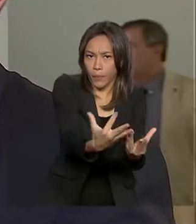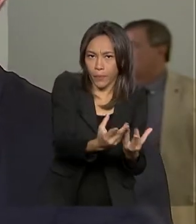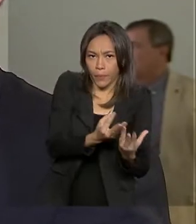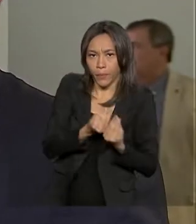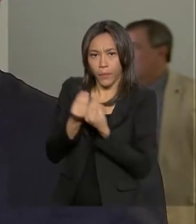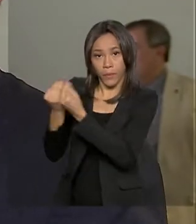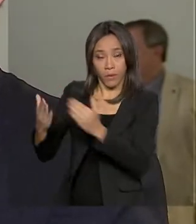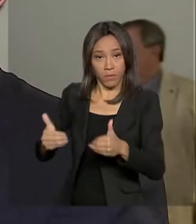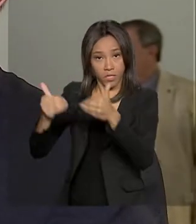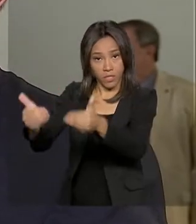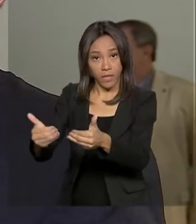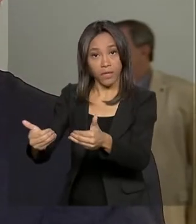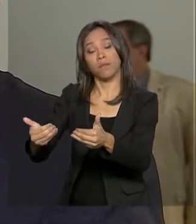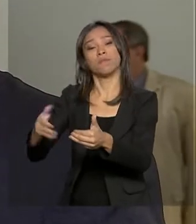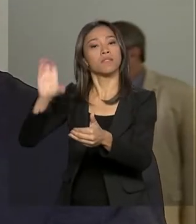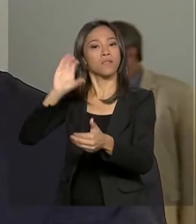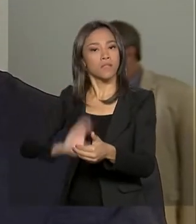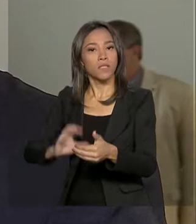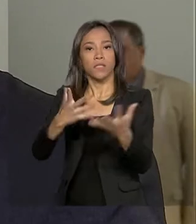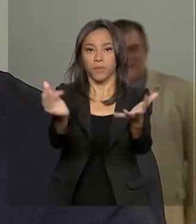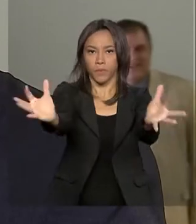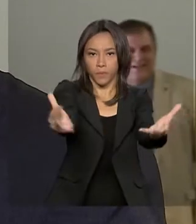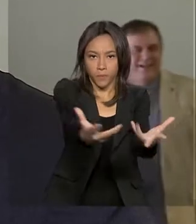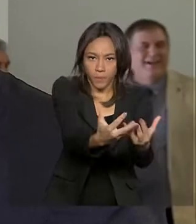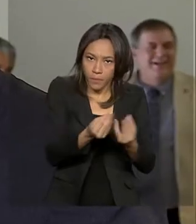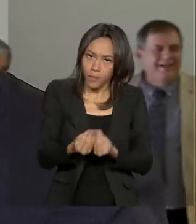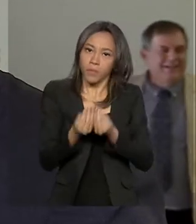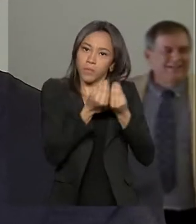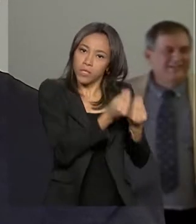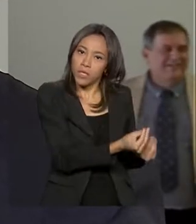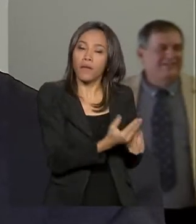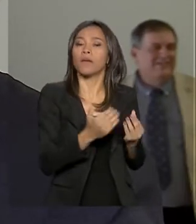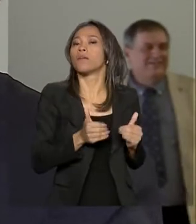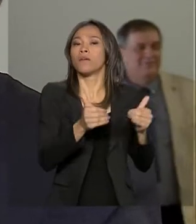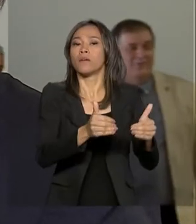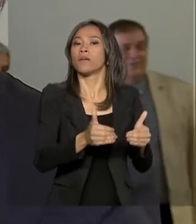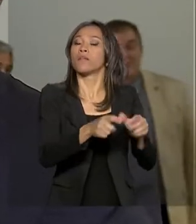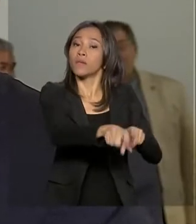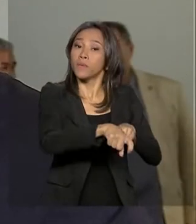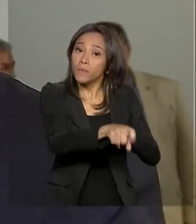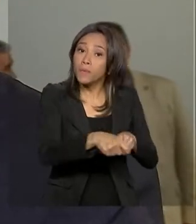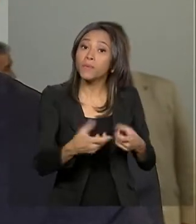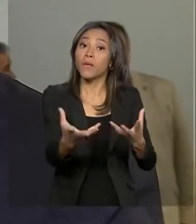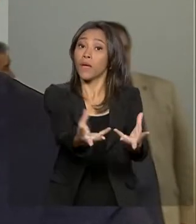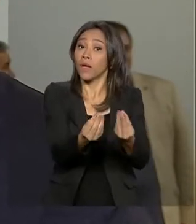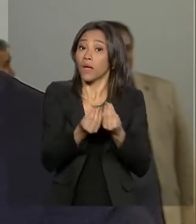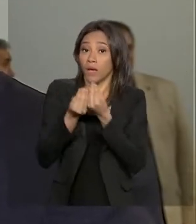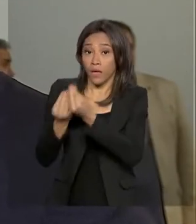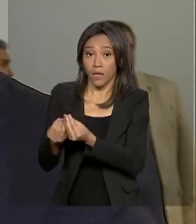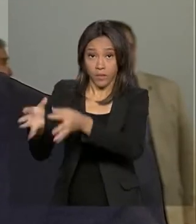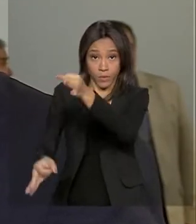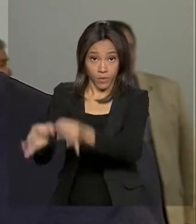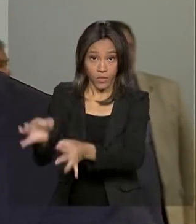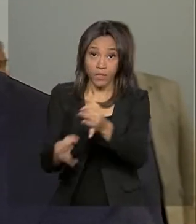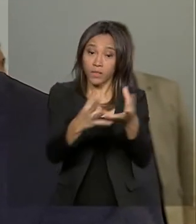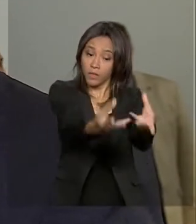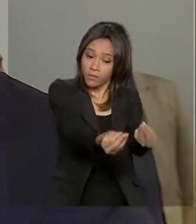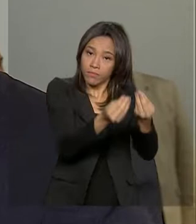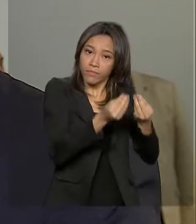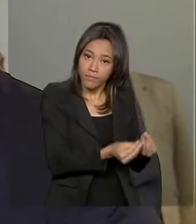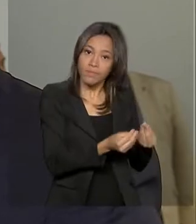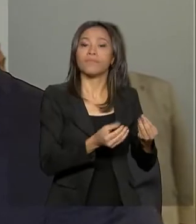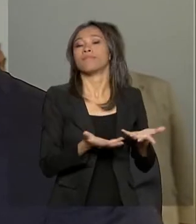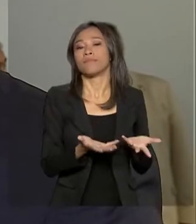o Ministério da Agricultura, para o Ministério do Meio Ambiente, da Justiça. Então, vai ser uma